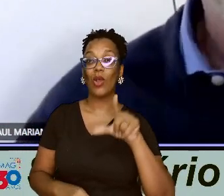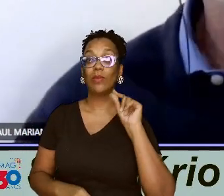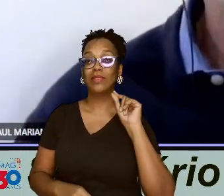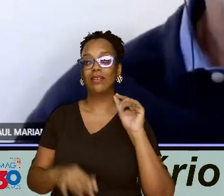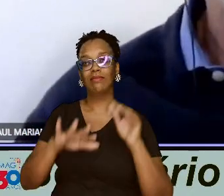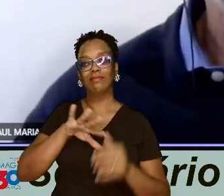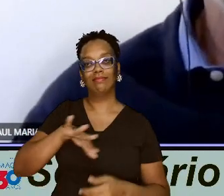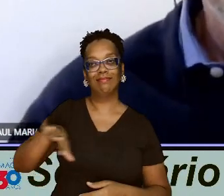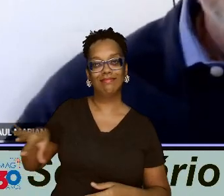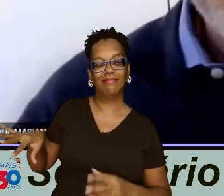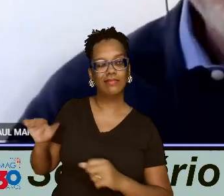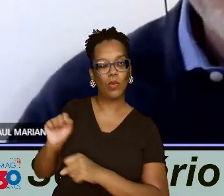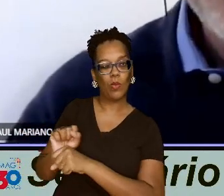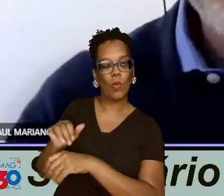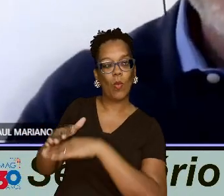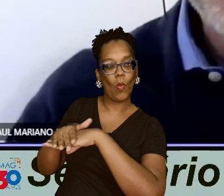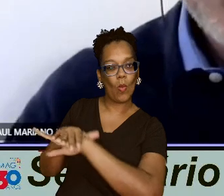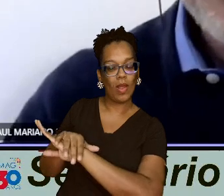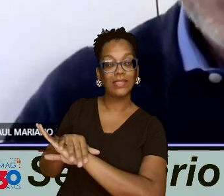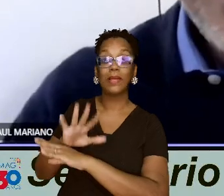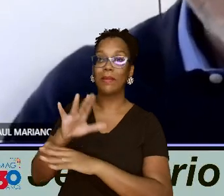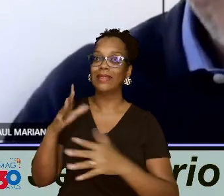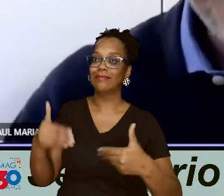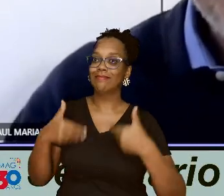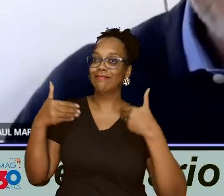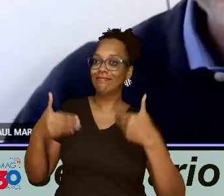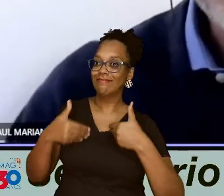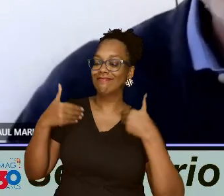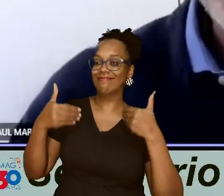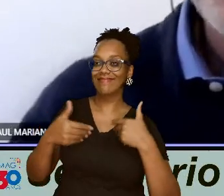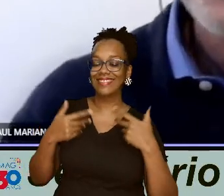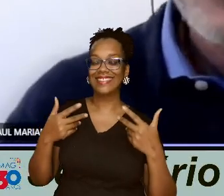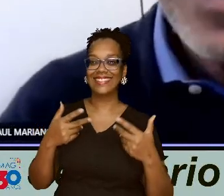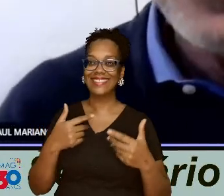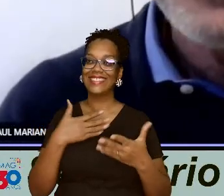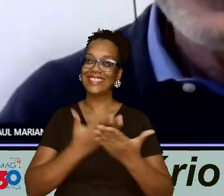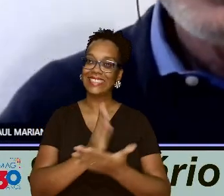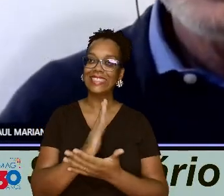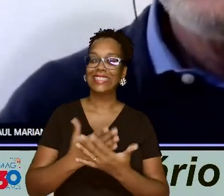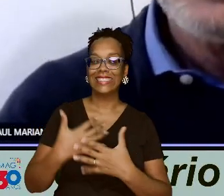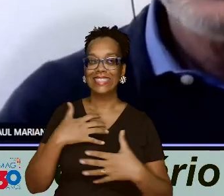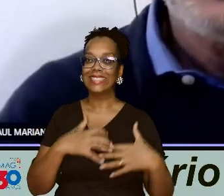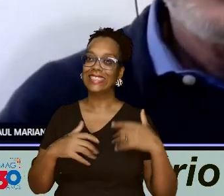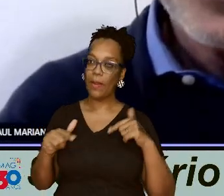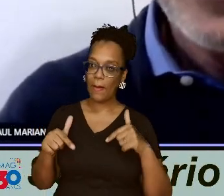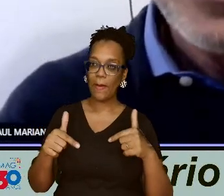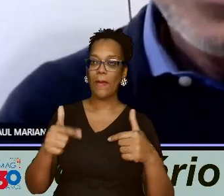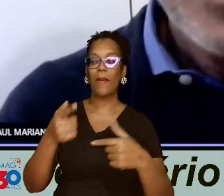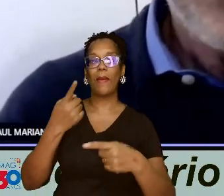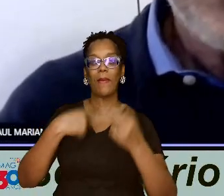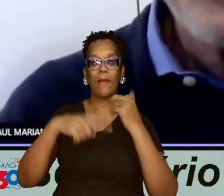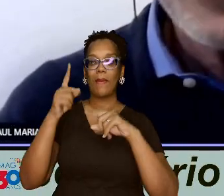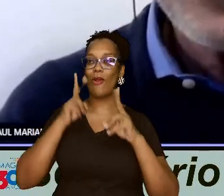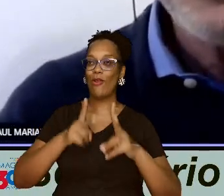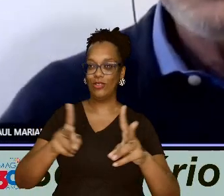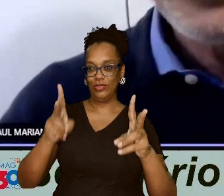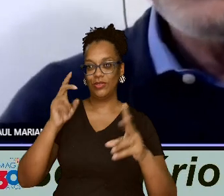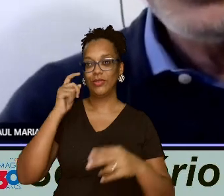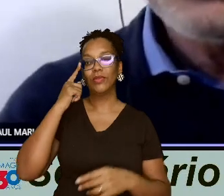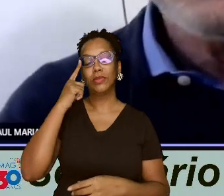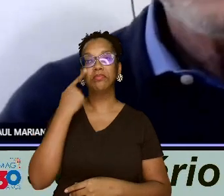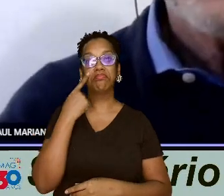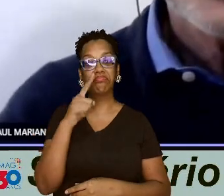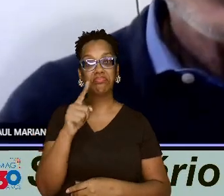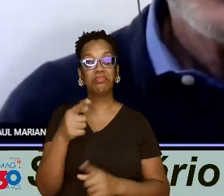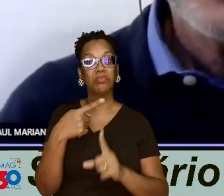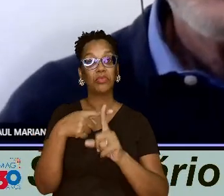por enquanto, mas estão motivando e estão aqui incomodando para que a gente avance, né? Vendo o efeito